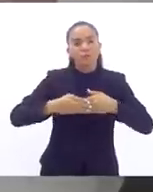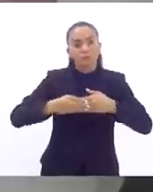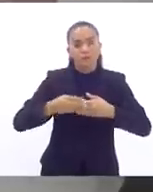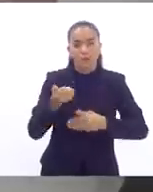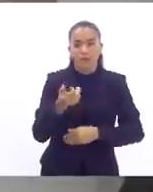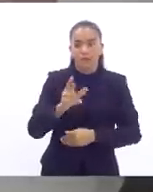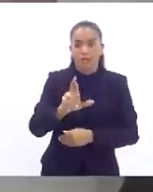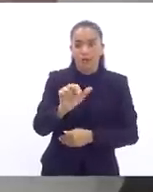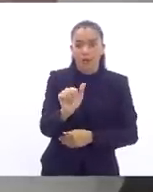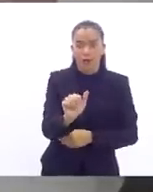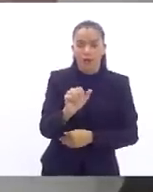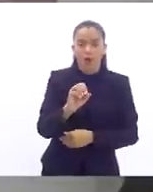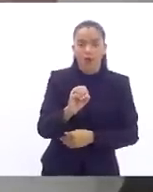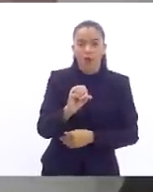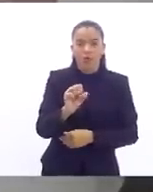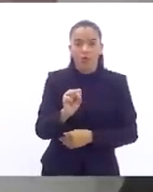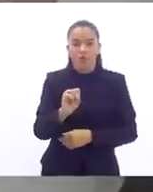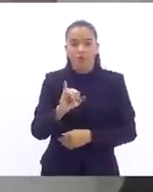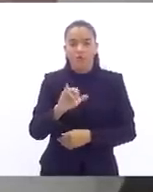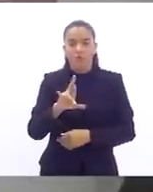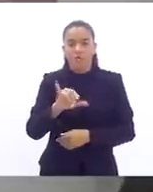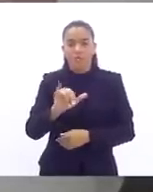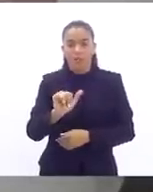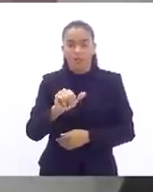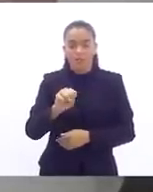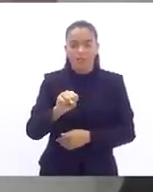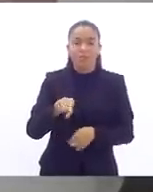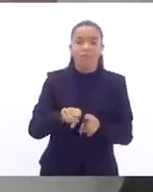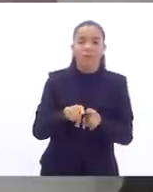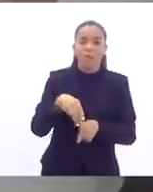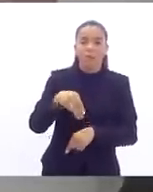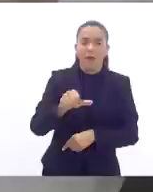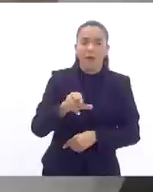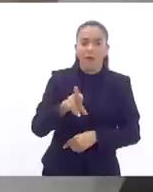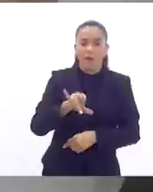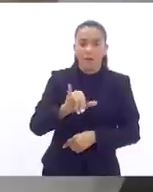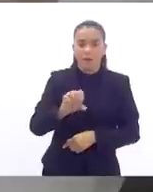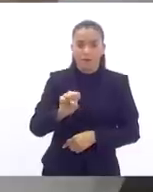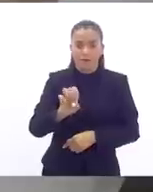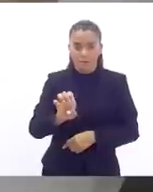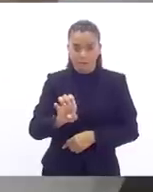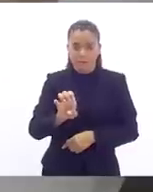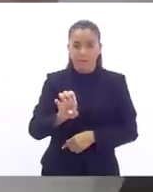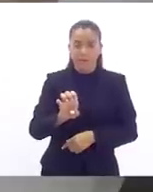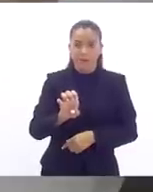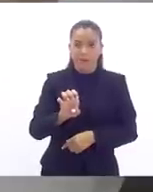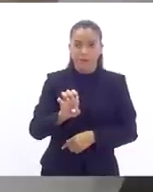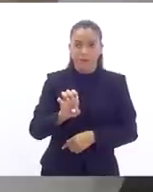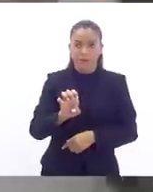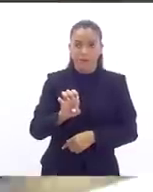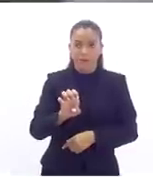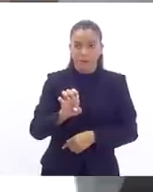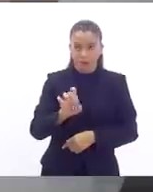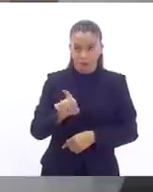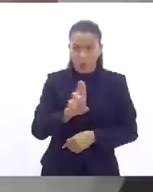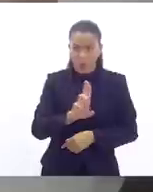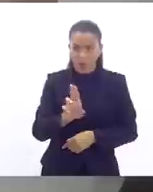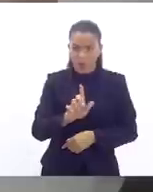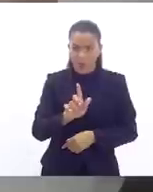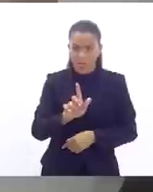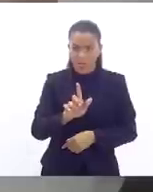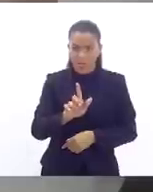a sua Fernandes Marisa da Costa Freitas acho que é Glade pode ser